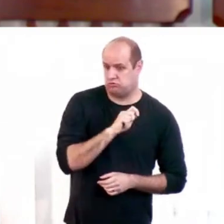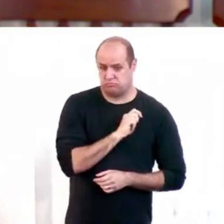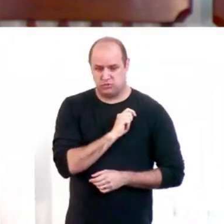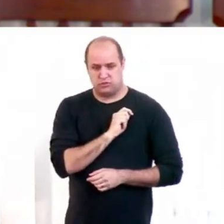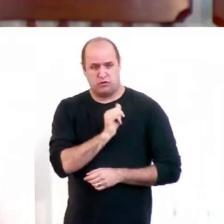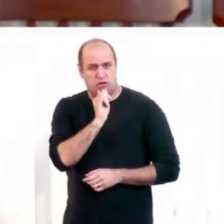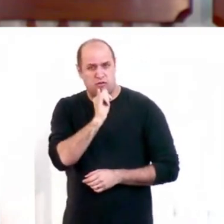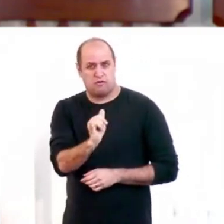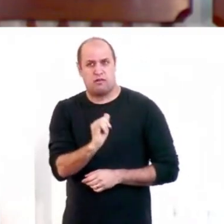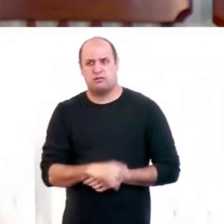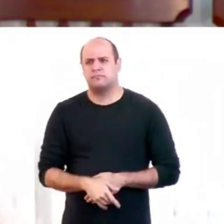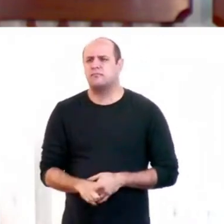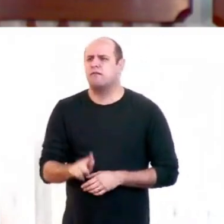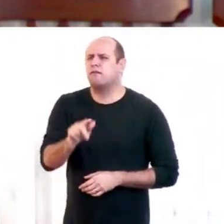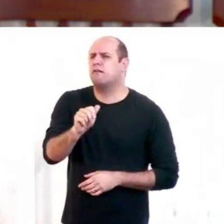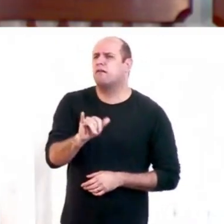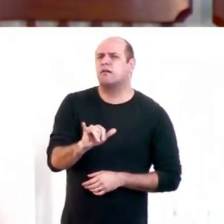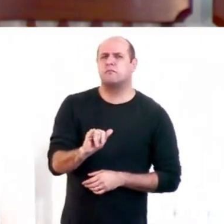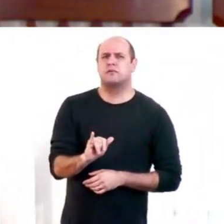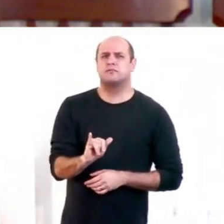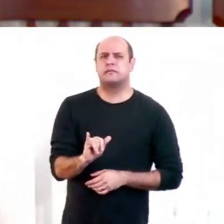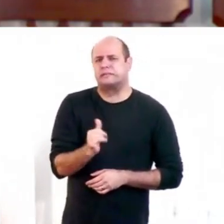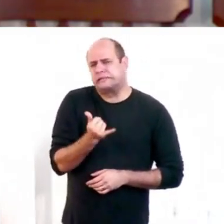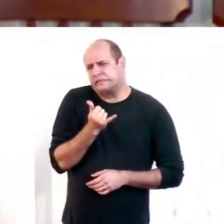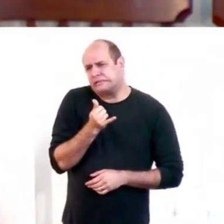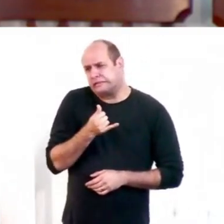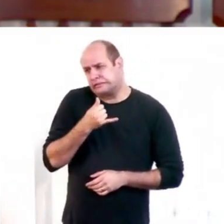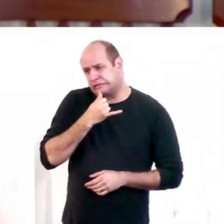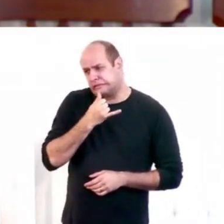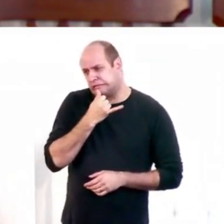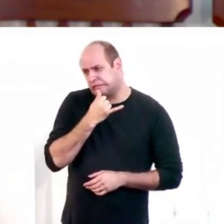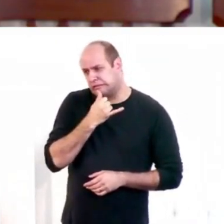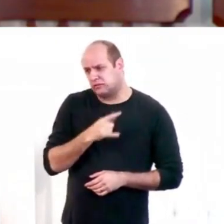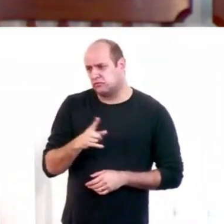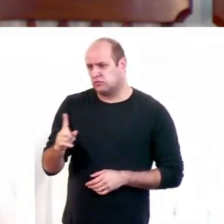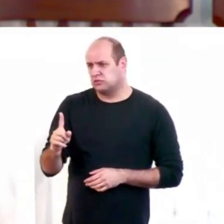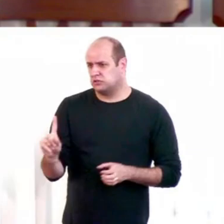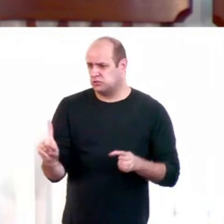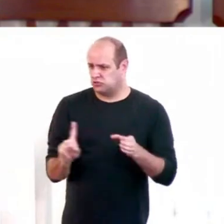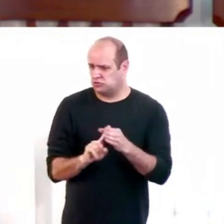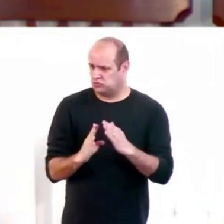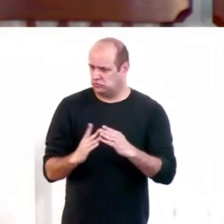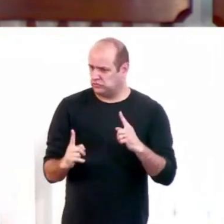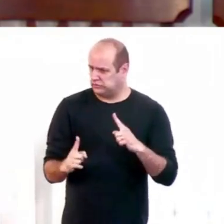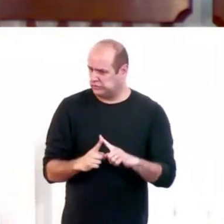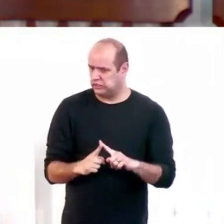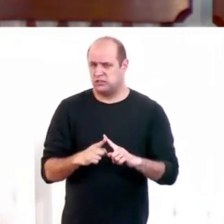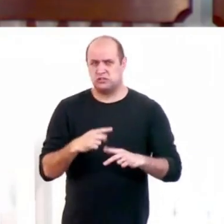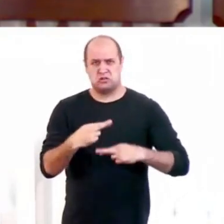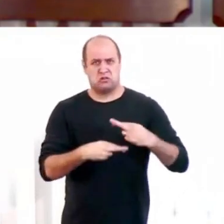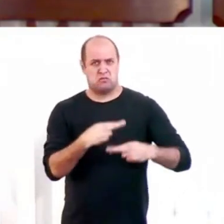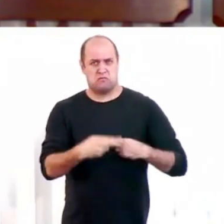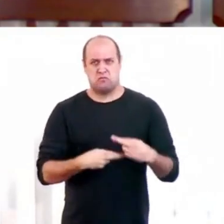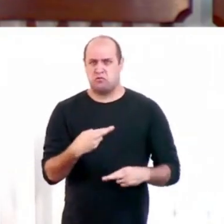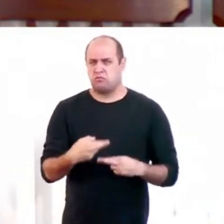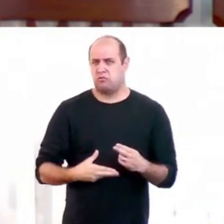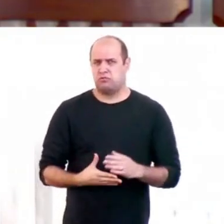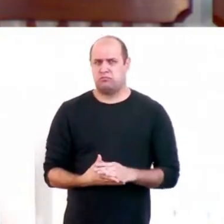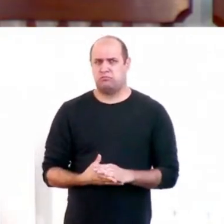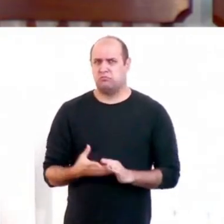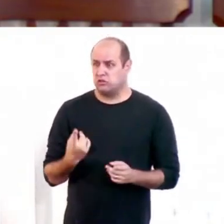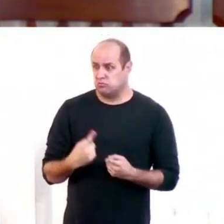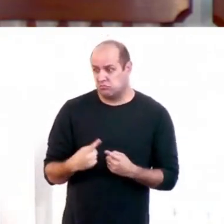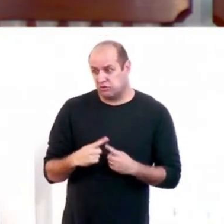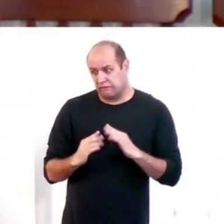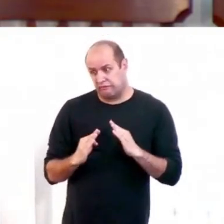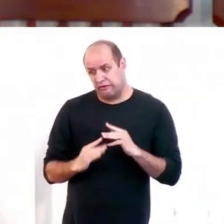disse: Gabriela, que pena que você faz parte da igreja protestante, porque essa